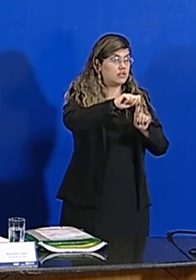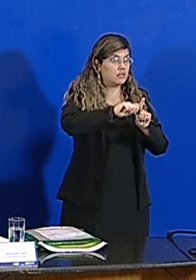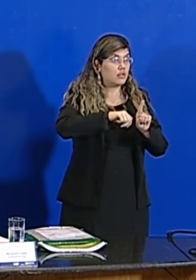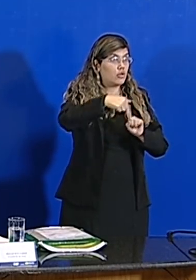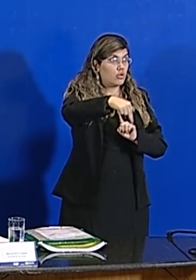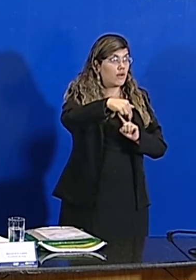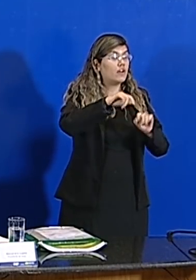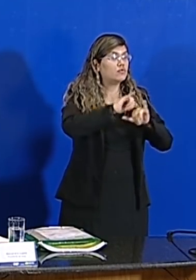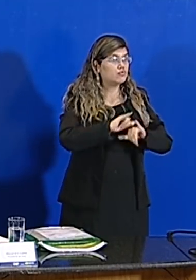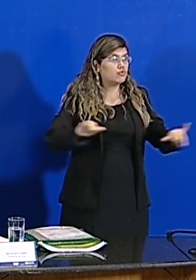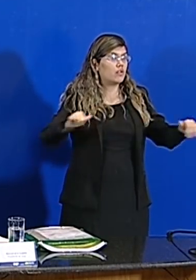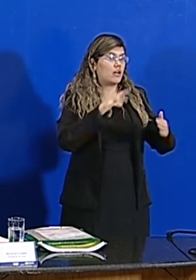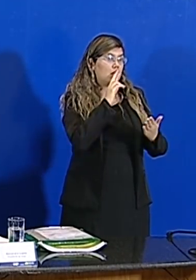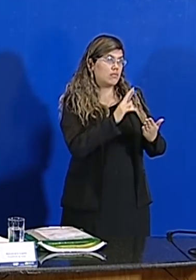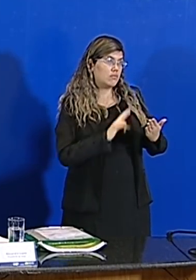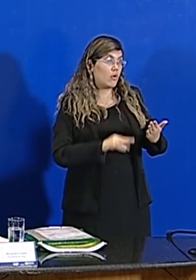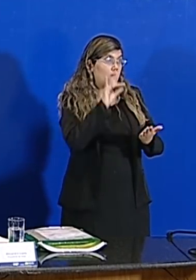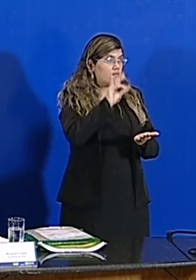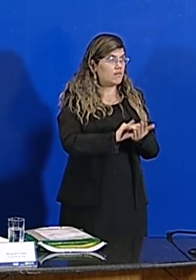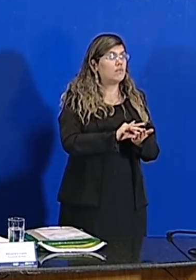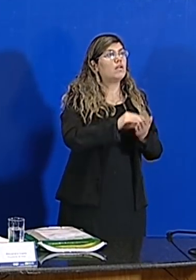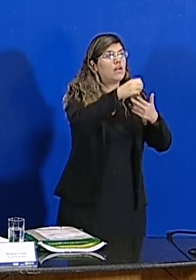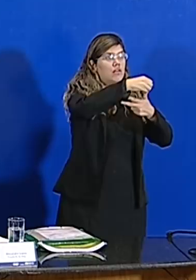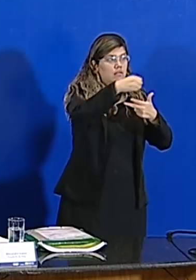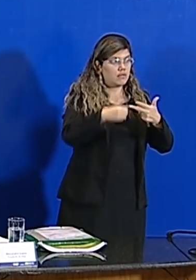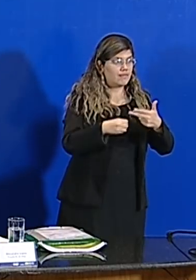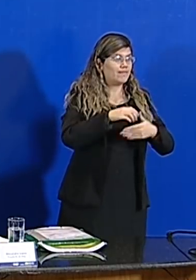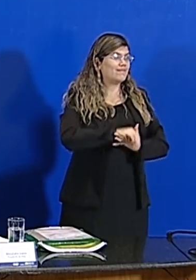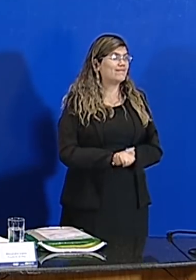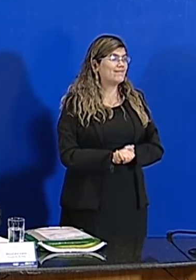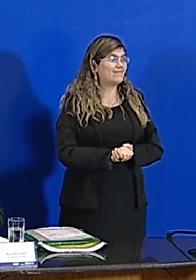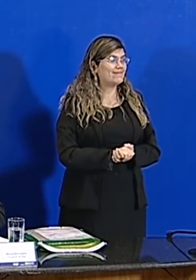divulgar o gabarito oficial do Enem.